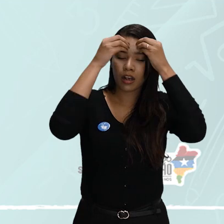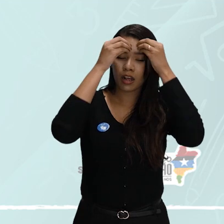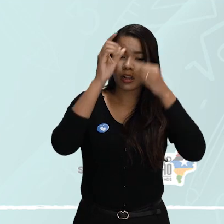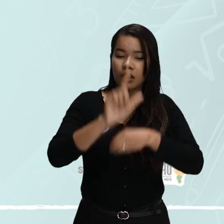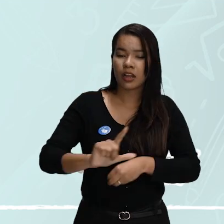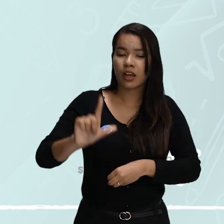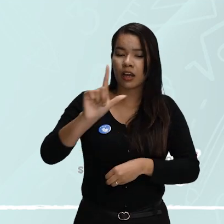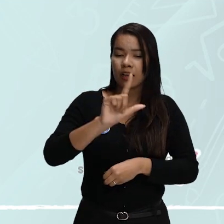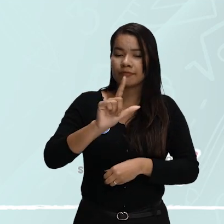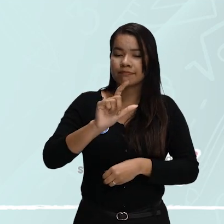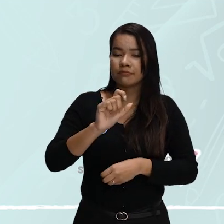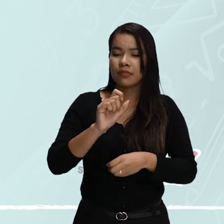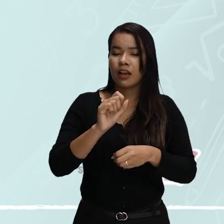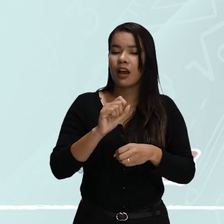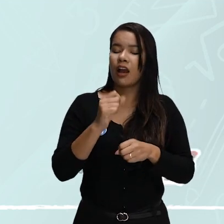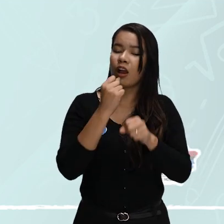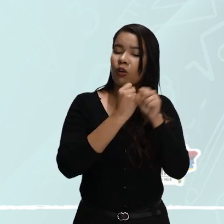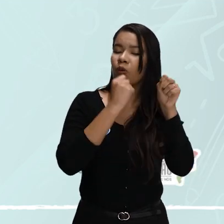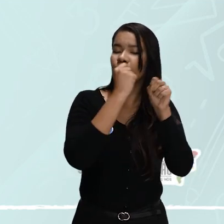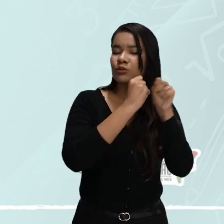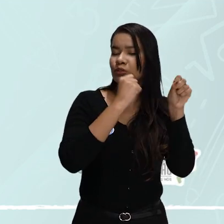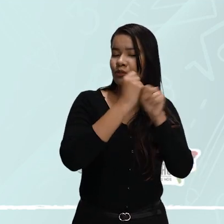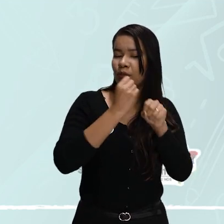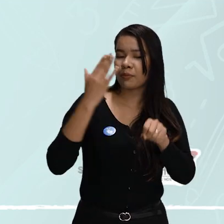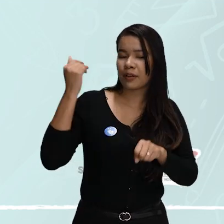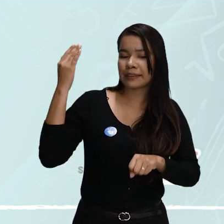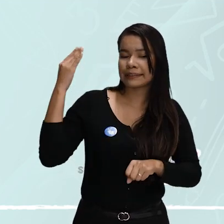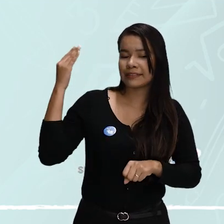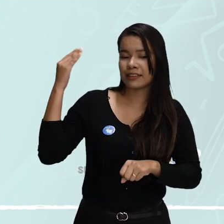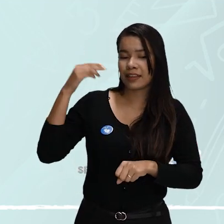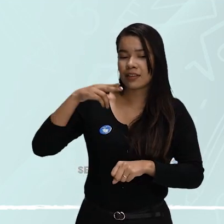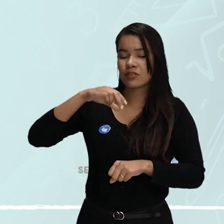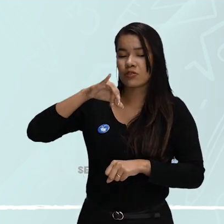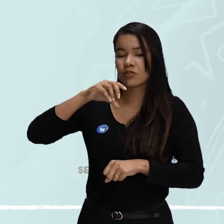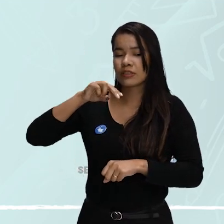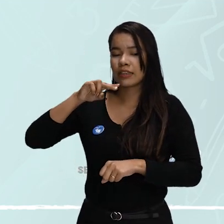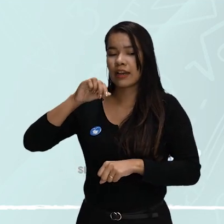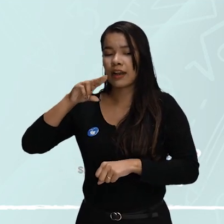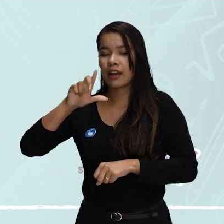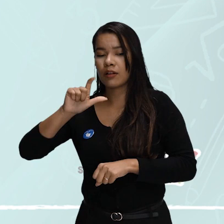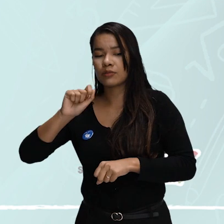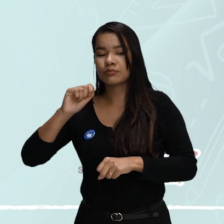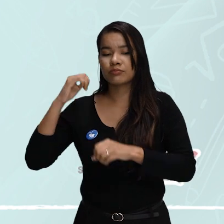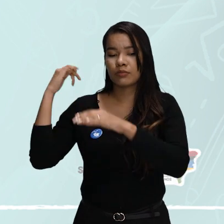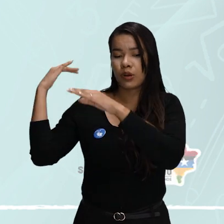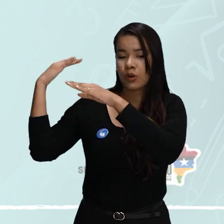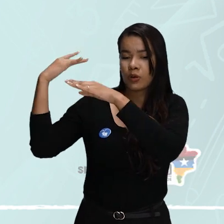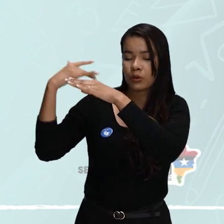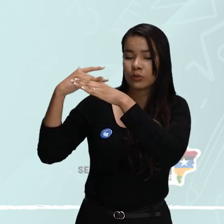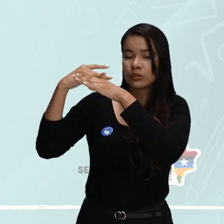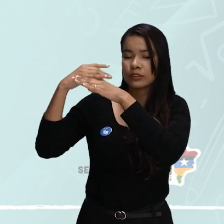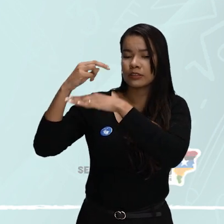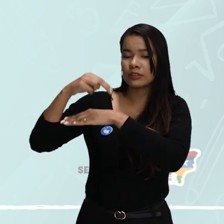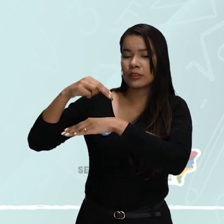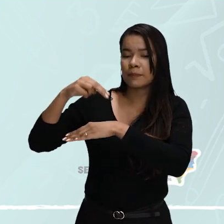literariamente a construção do passado nacional, trazendo à tona um